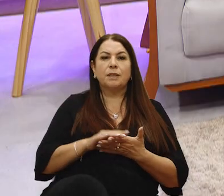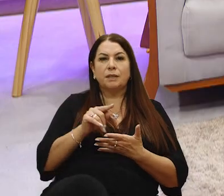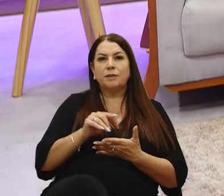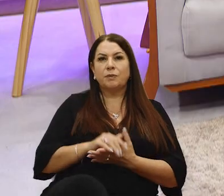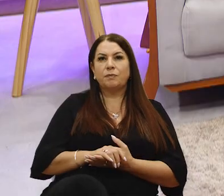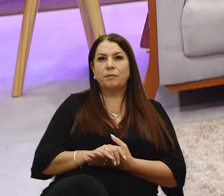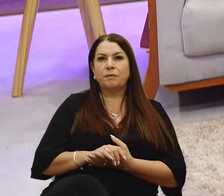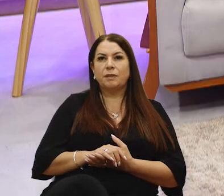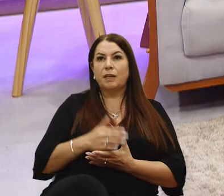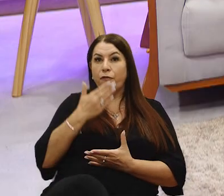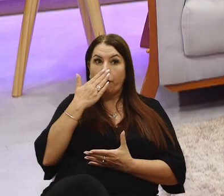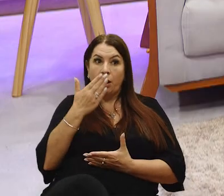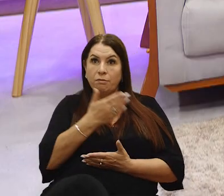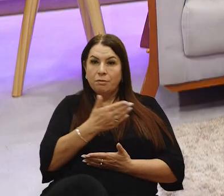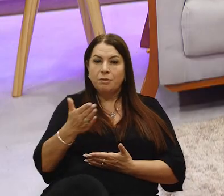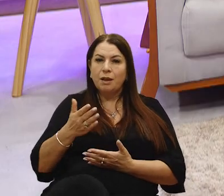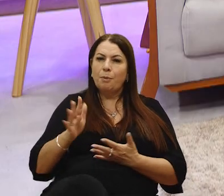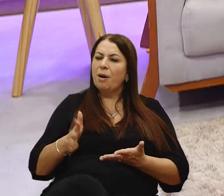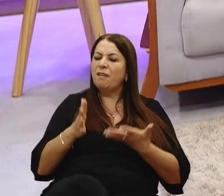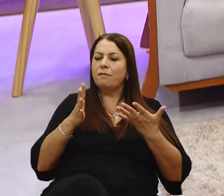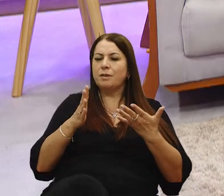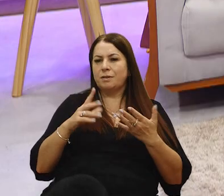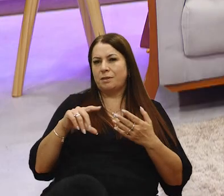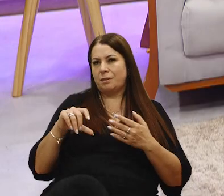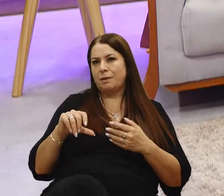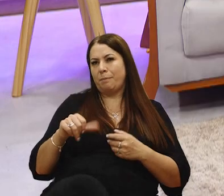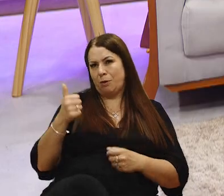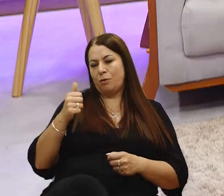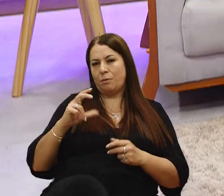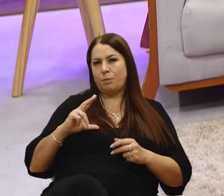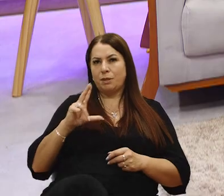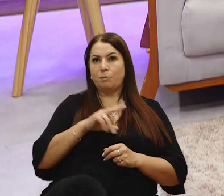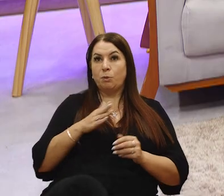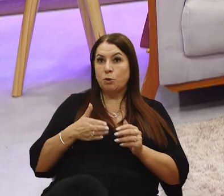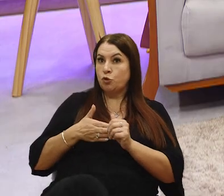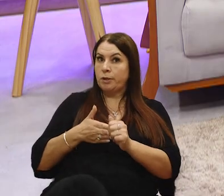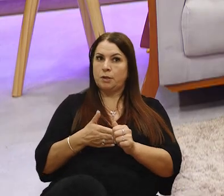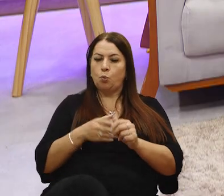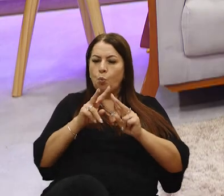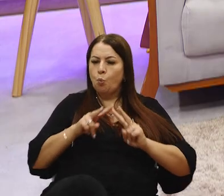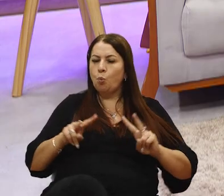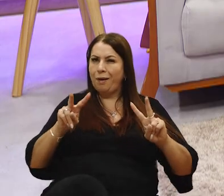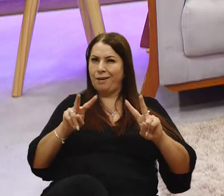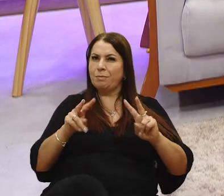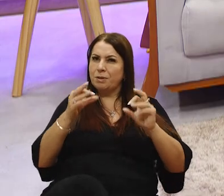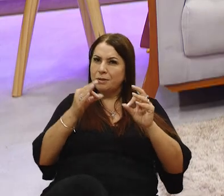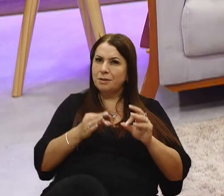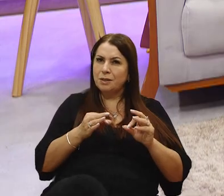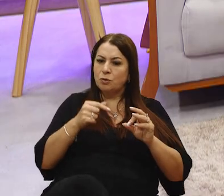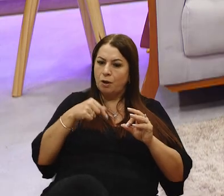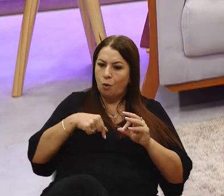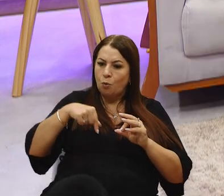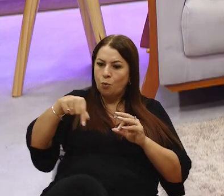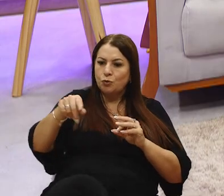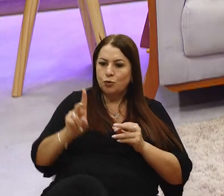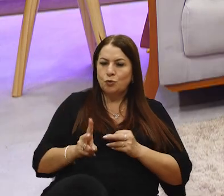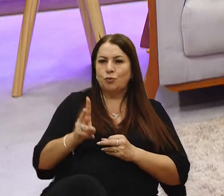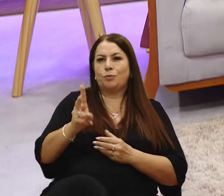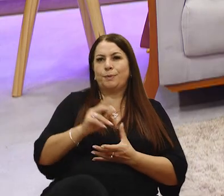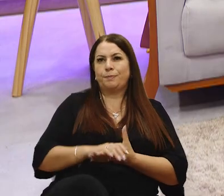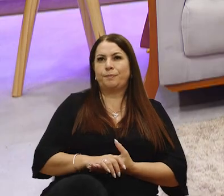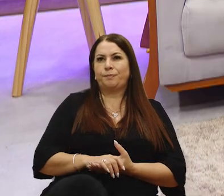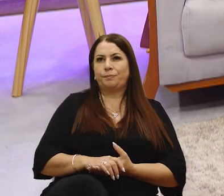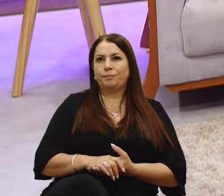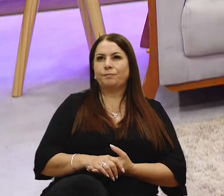Exato, né? enfrentar, então, isso aí, enfrentar. Então, isso traz uma leveza maior para esse paciente e uma direção, um olhar, assim, mais certo de